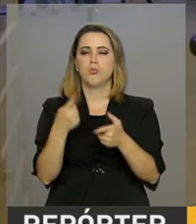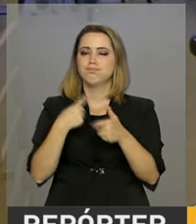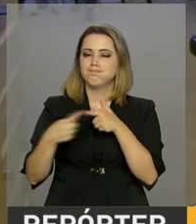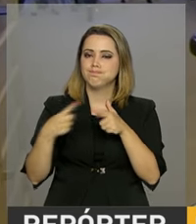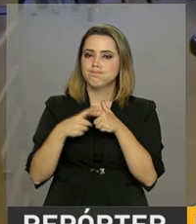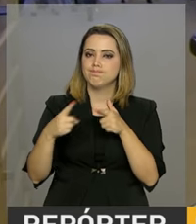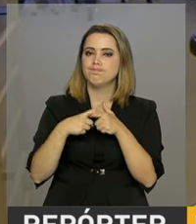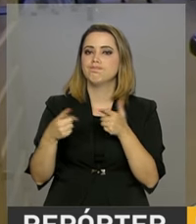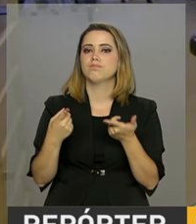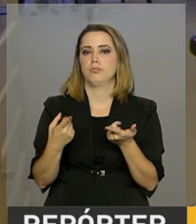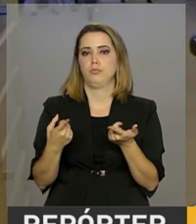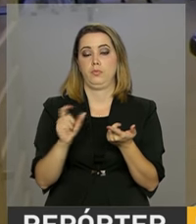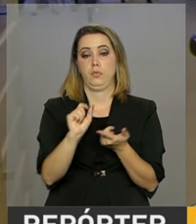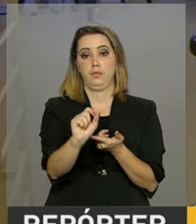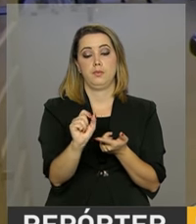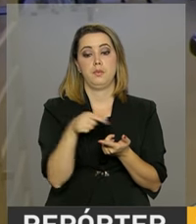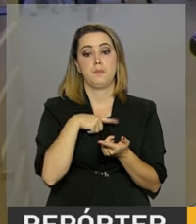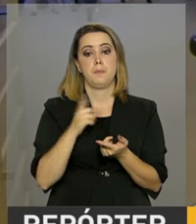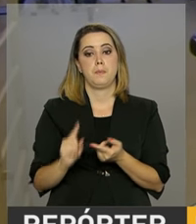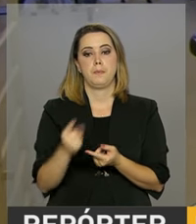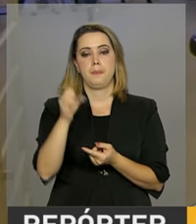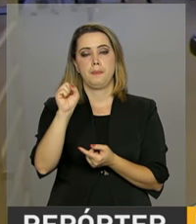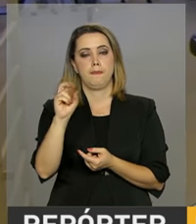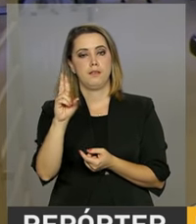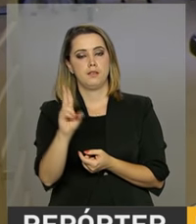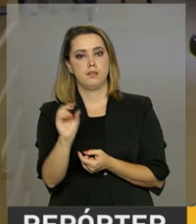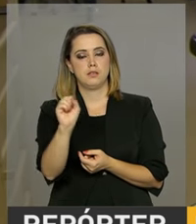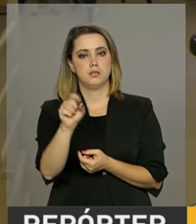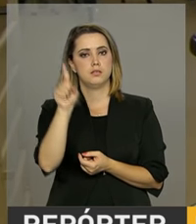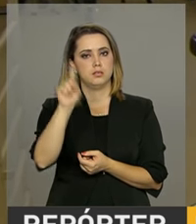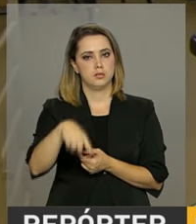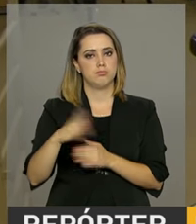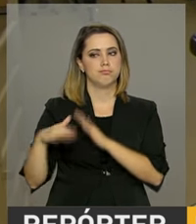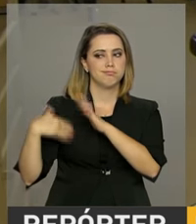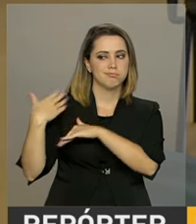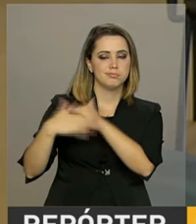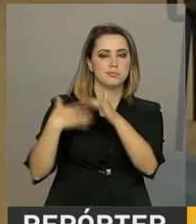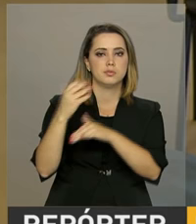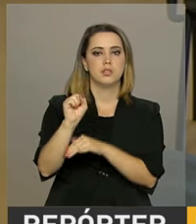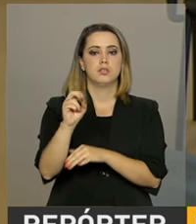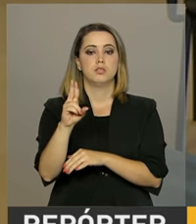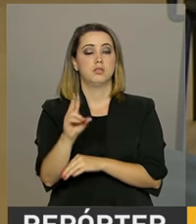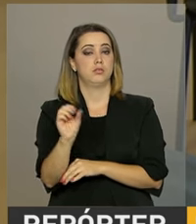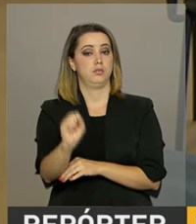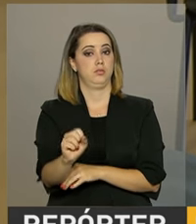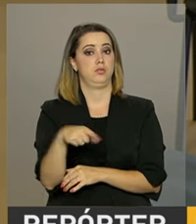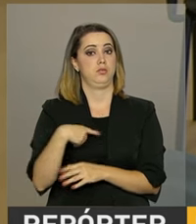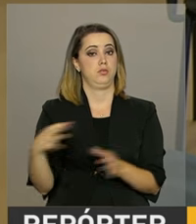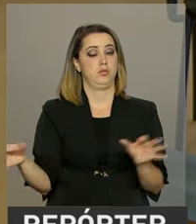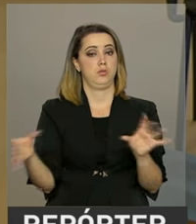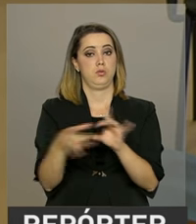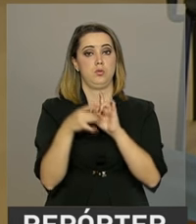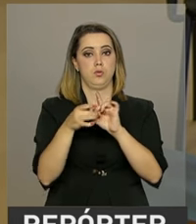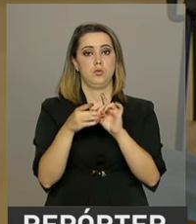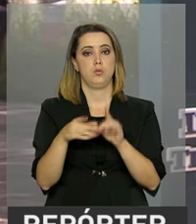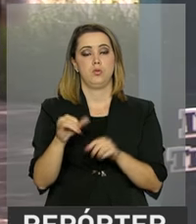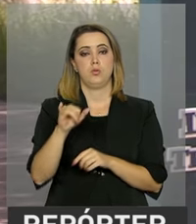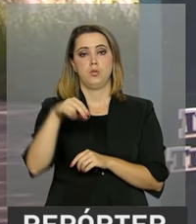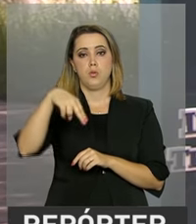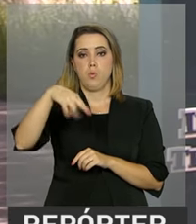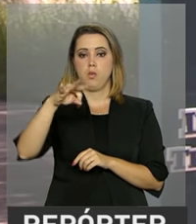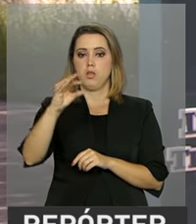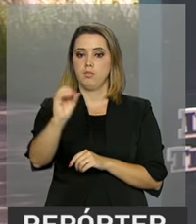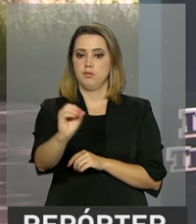lesionados. A iniciativa do Sistema Único de Saúde é mais um legado das Olimpíadas, que se concretiza em parceria com o INTO,